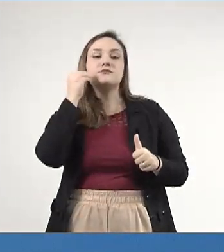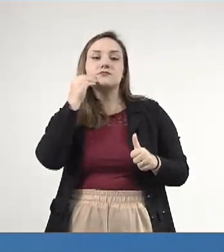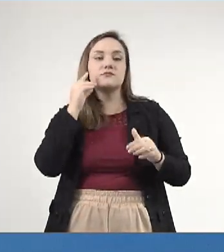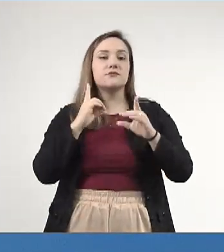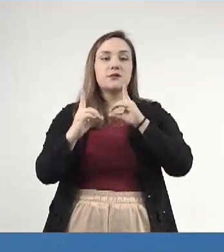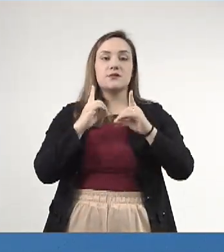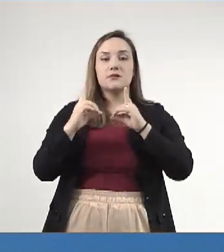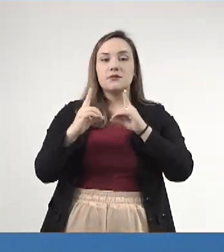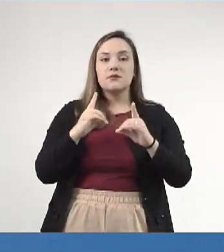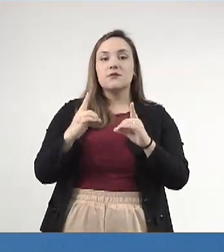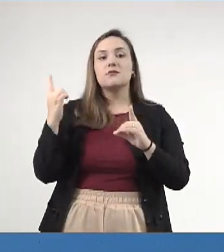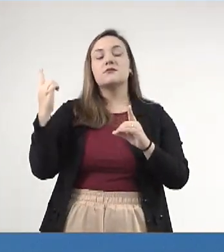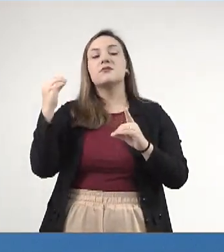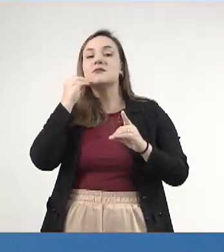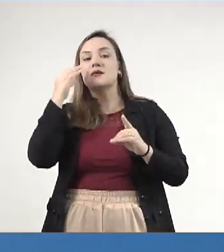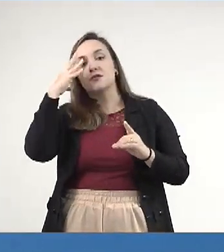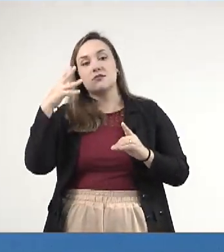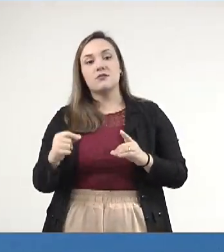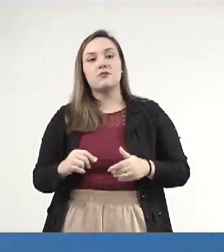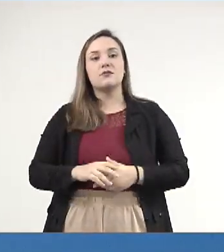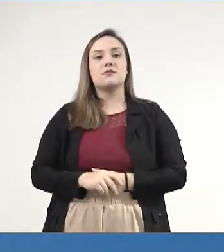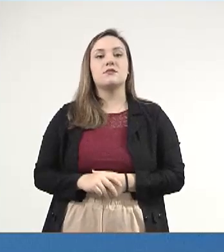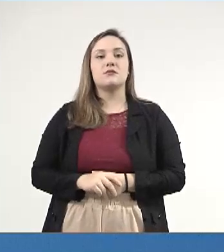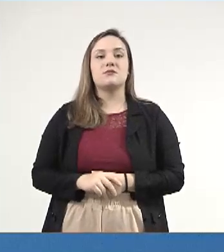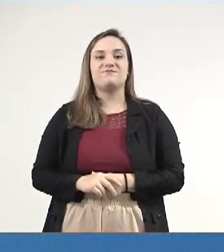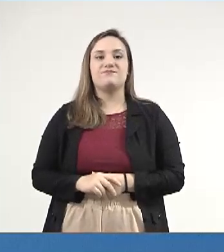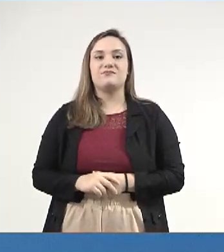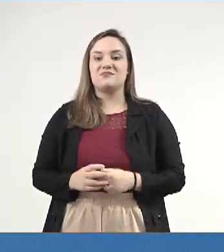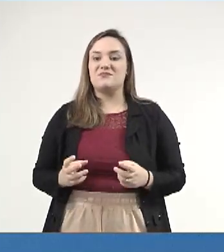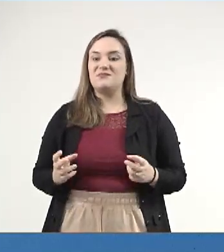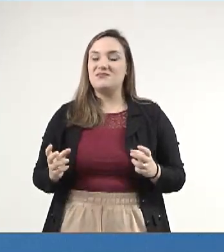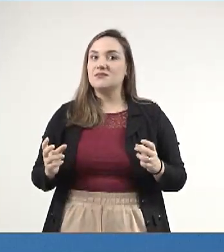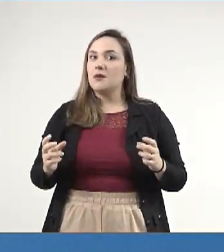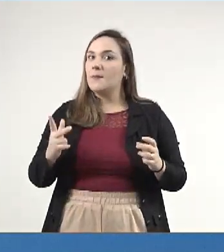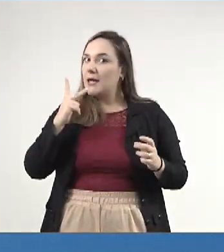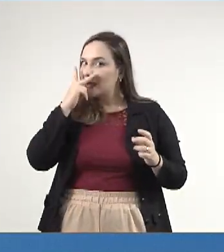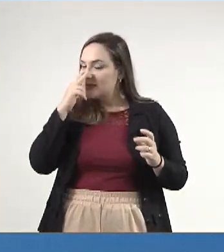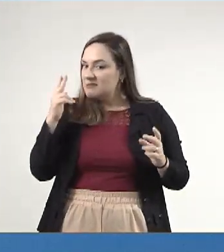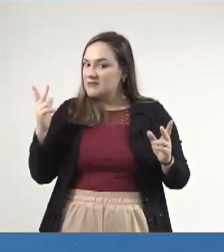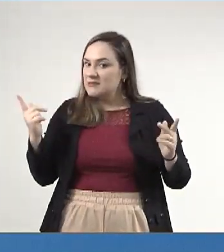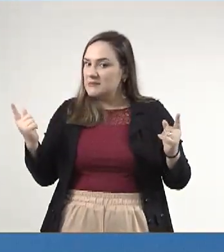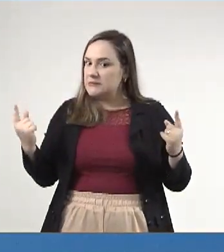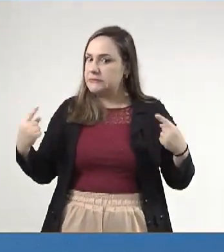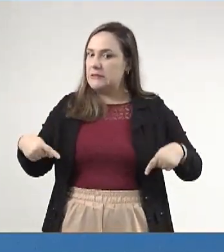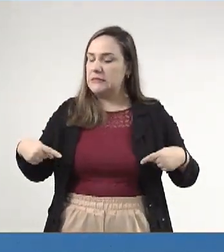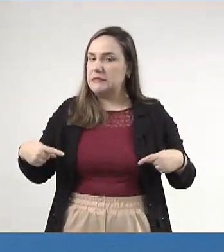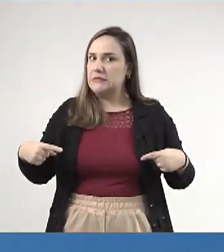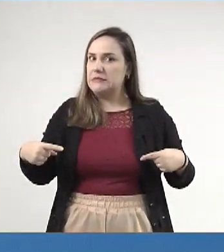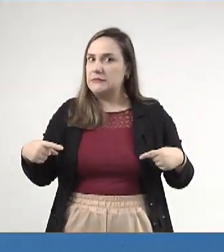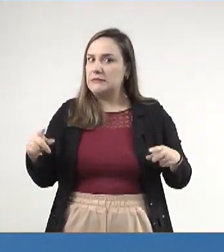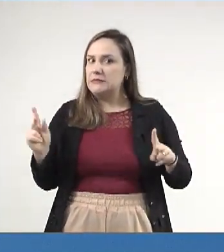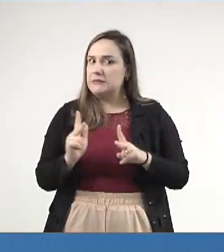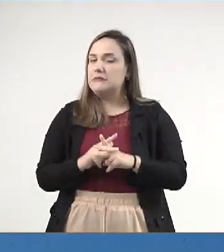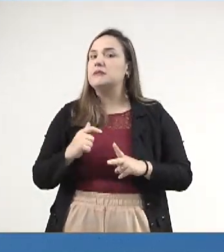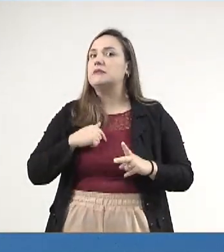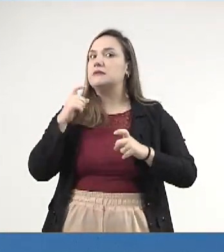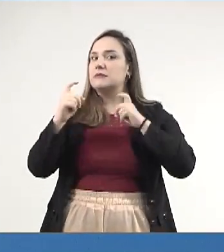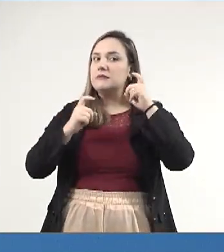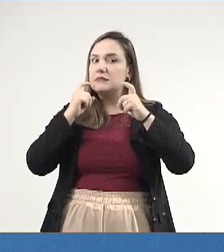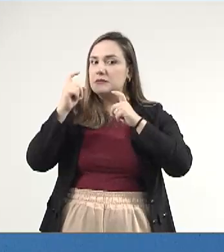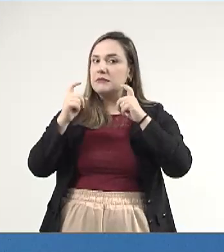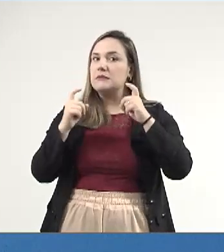e encontrar alternativas possíveis, senti um clima de tensão muito alto, muito preocupada também porque havia